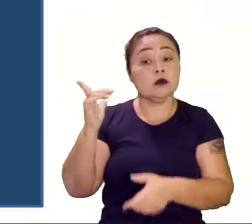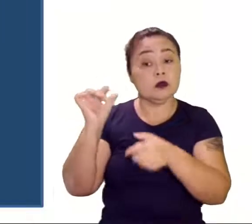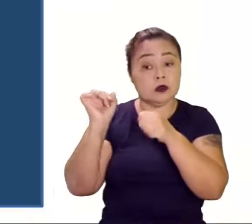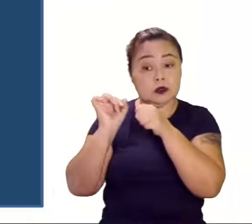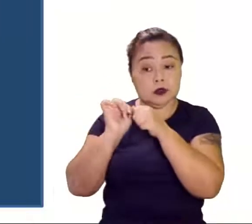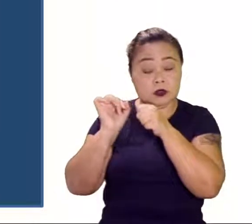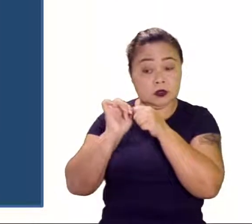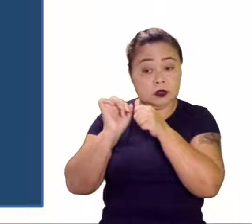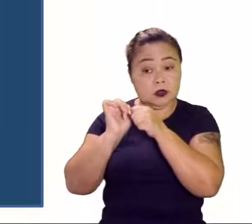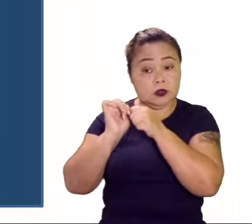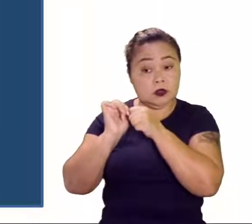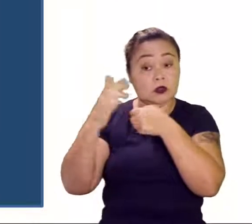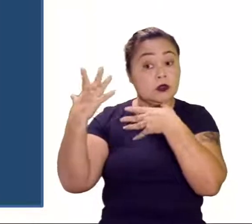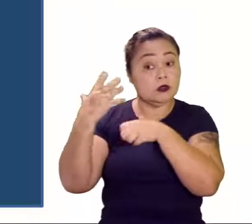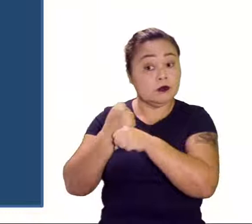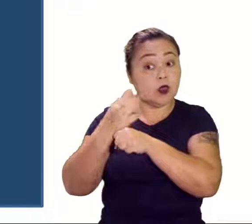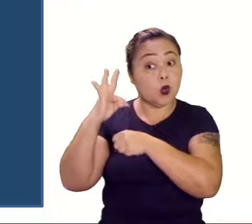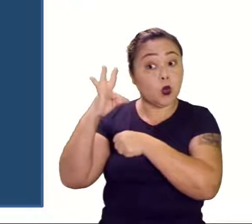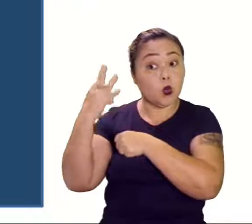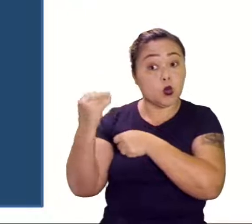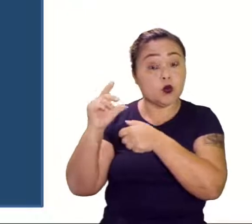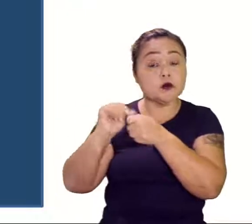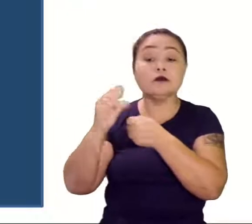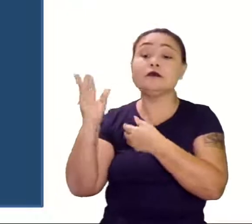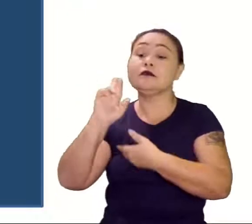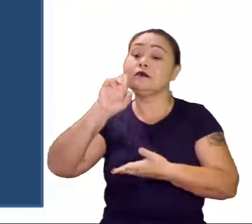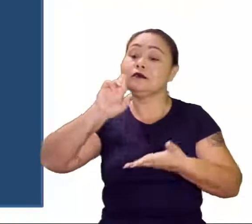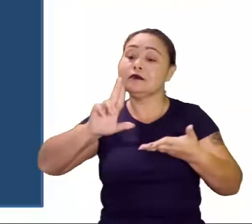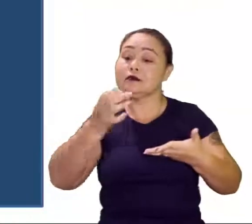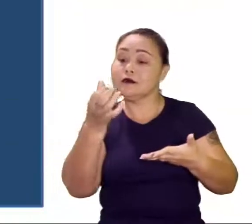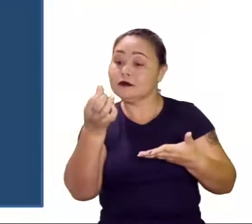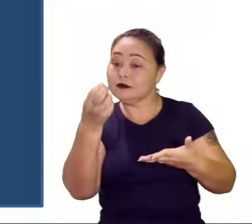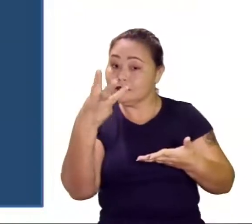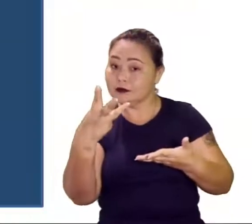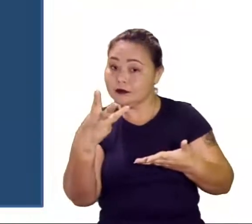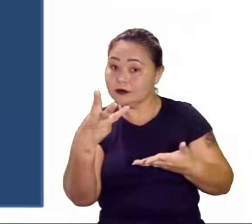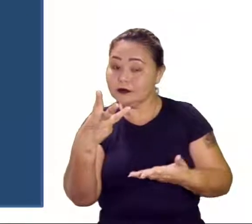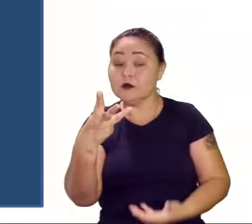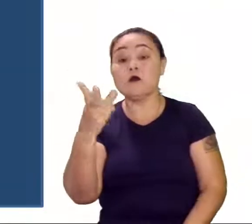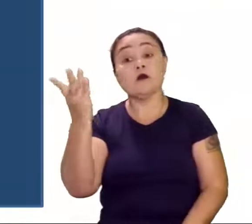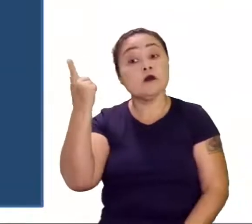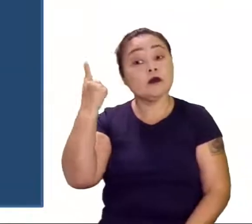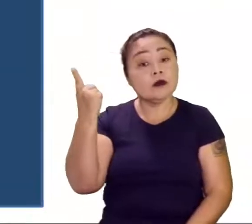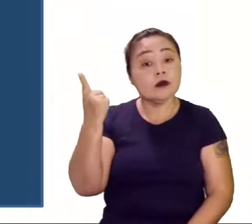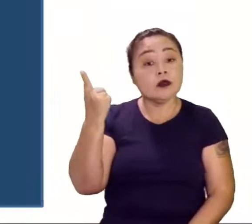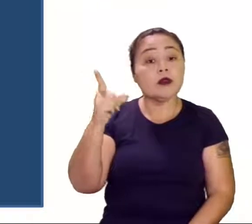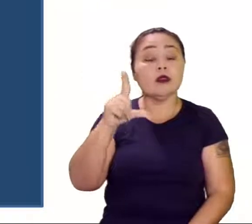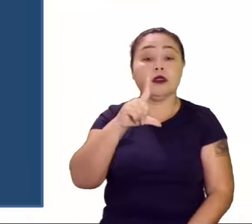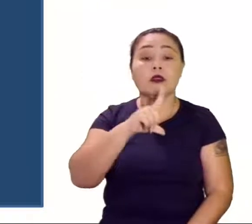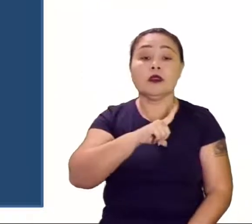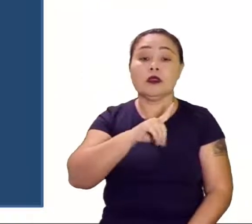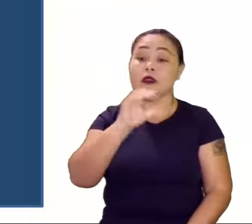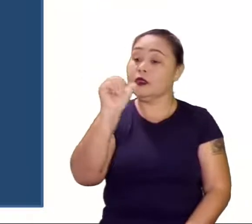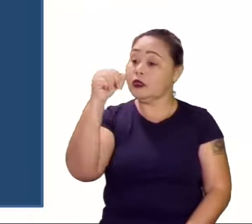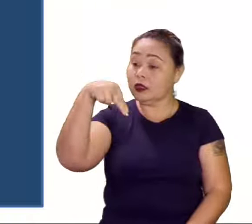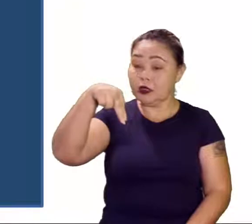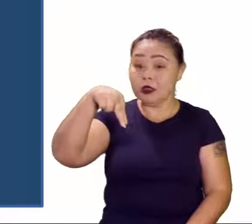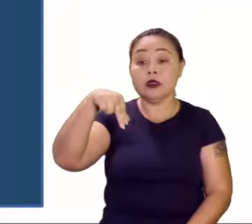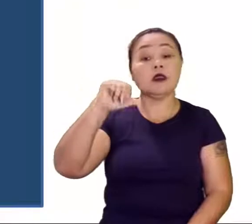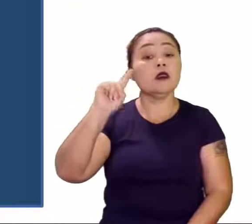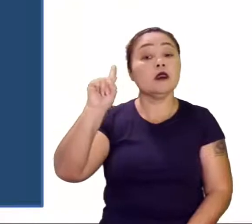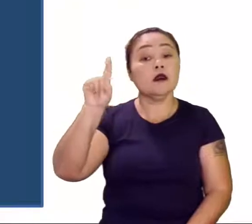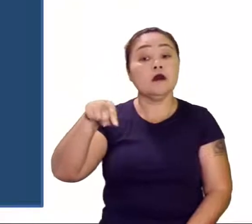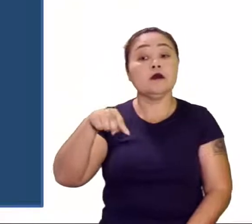fazer o nosso cálculo todo aqui, a resposta vai ser 63, né? Então, olha lá, vamos pegar o nosso termo geral, né? Quem